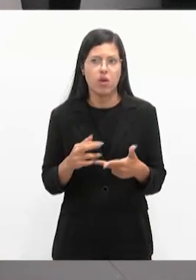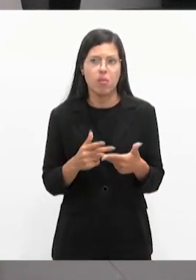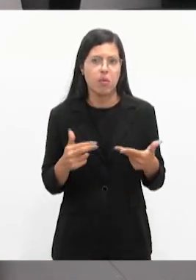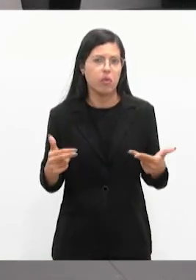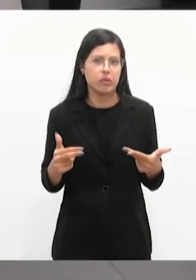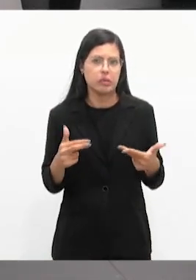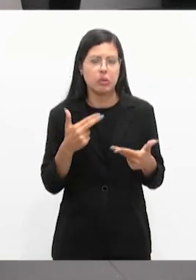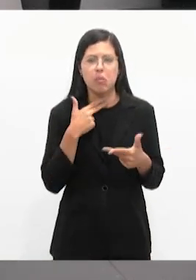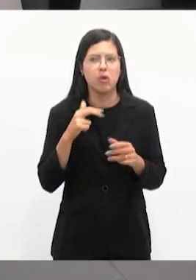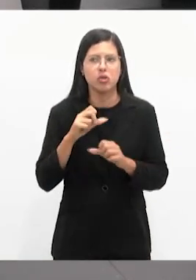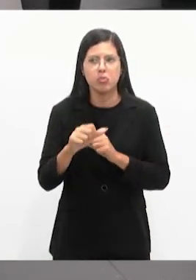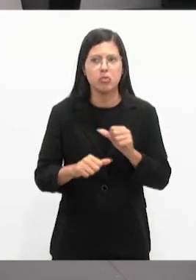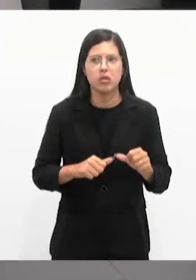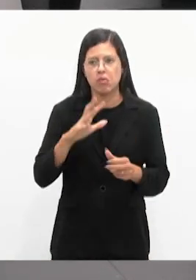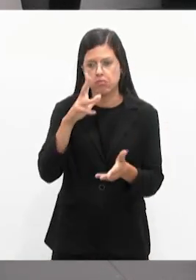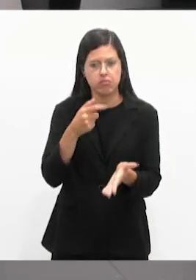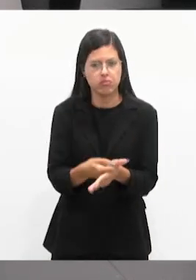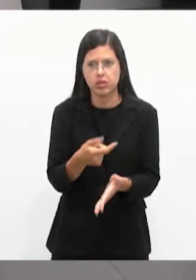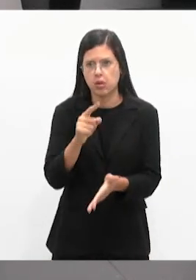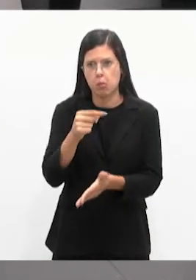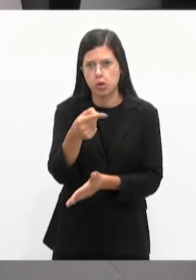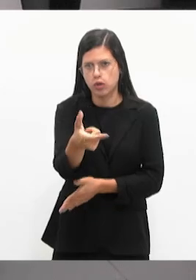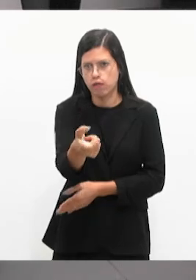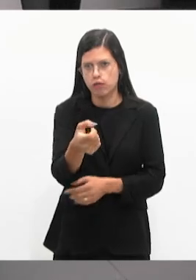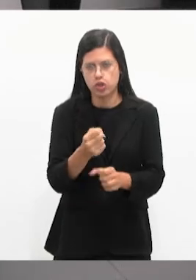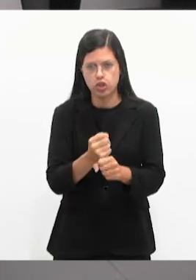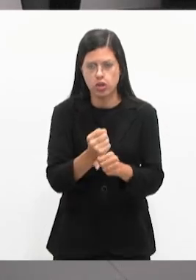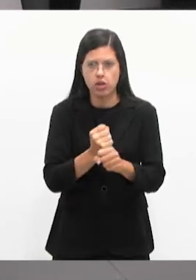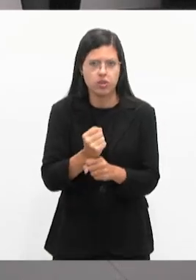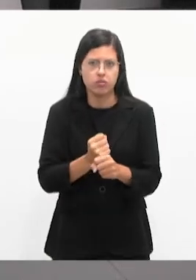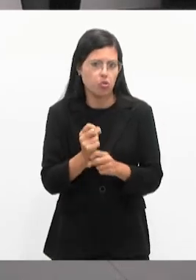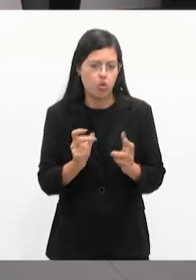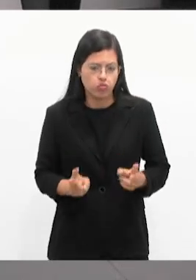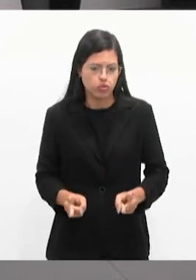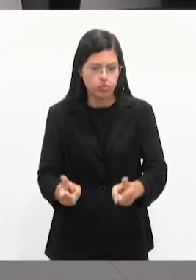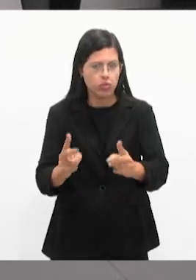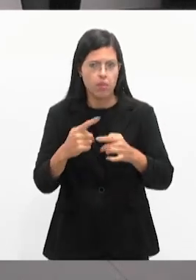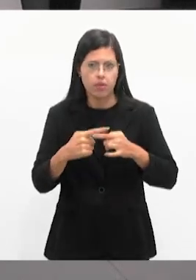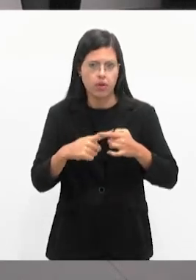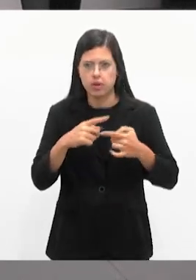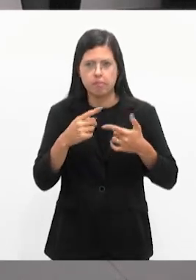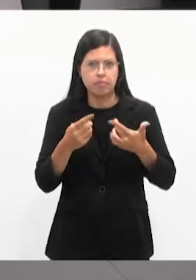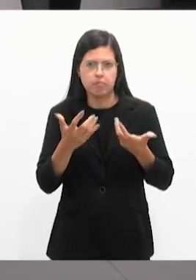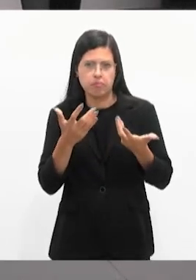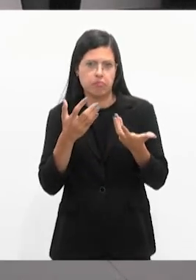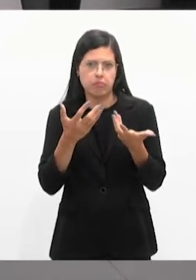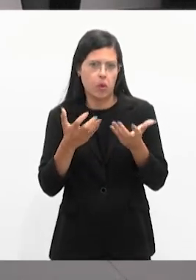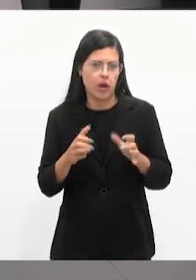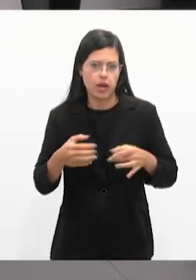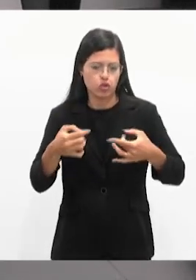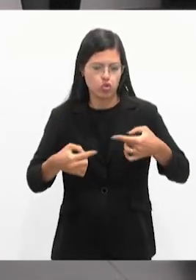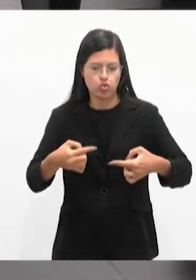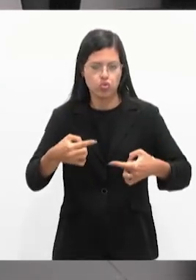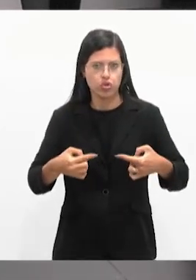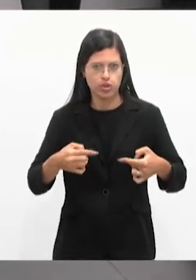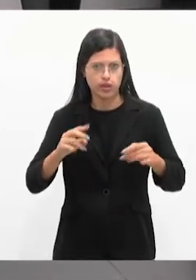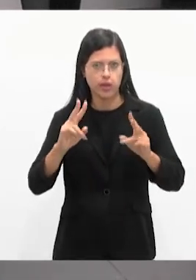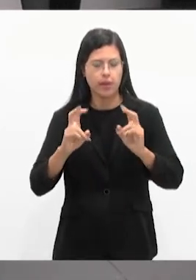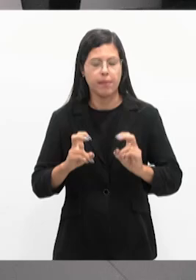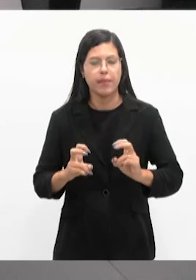decisão e daqui a 20 anos aquela decisão permanece porque ninguém motivou a rediscutir a matéria. Mas, sempre